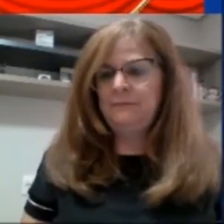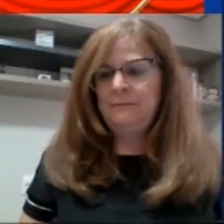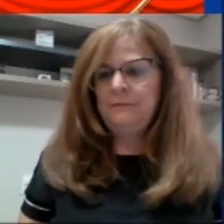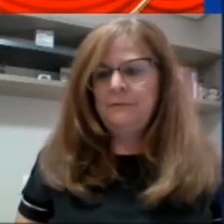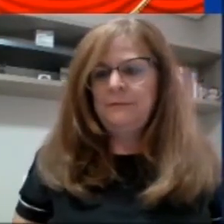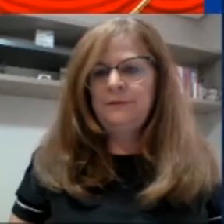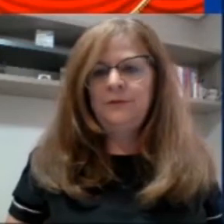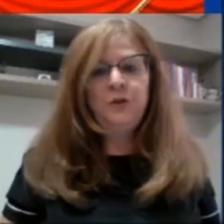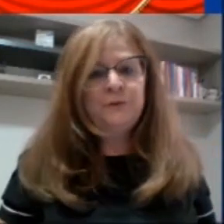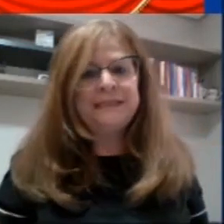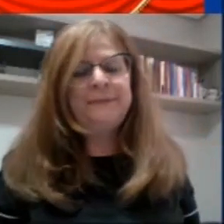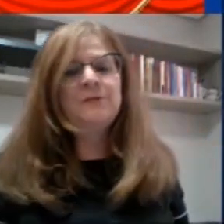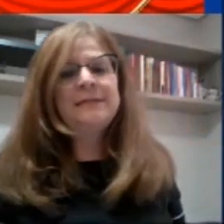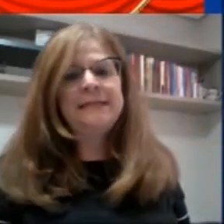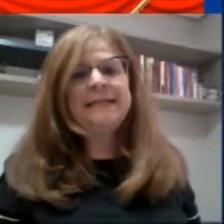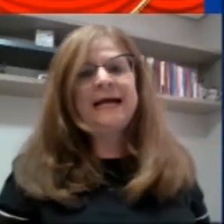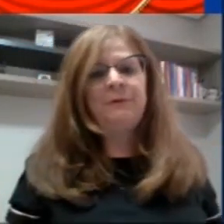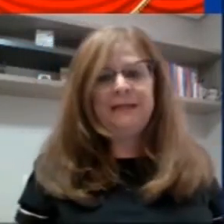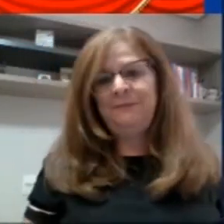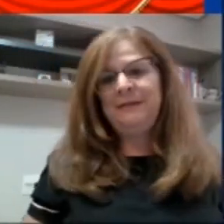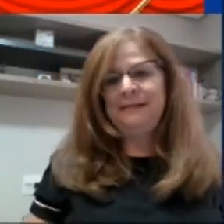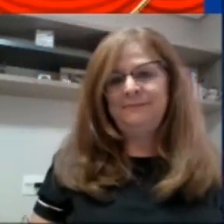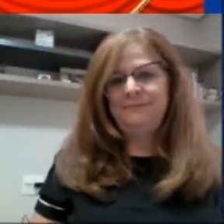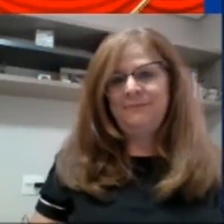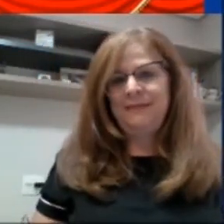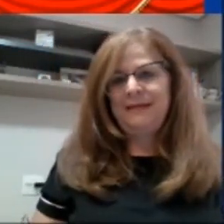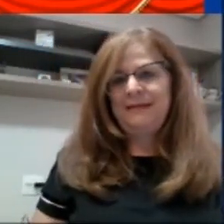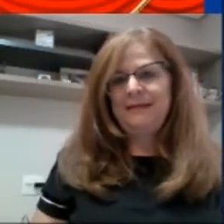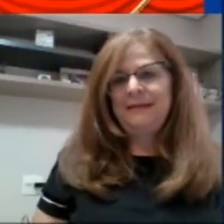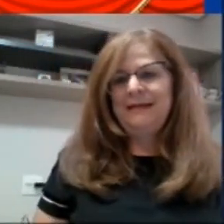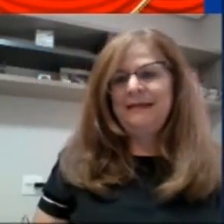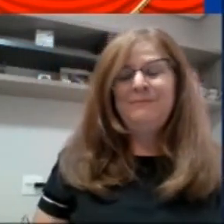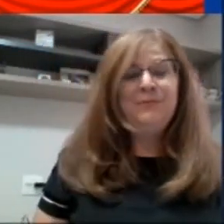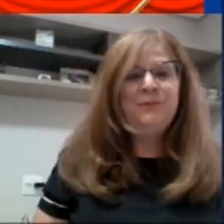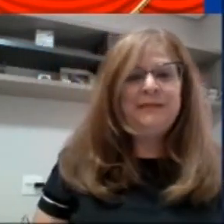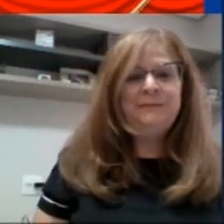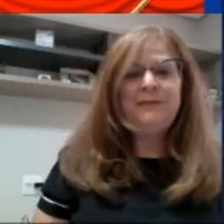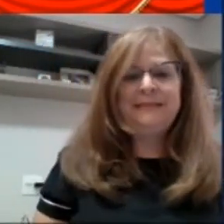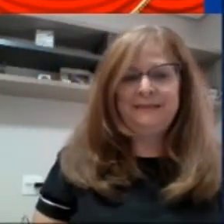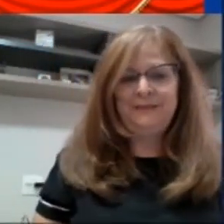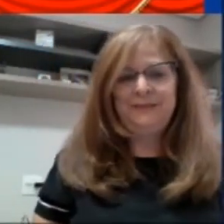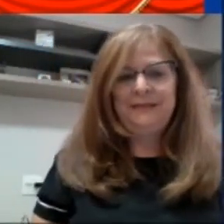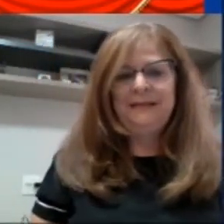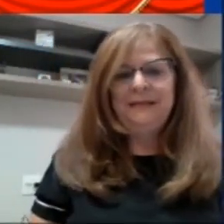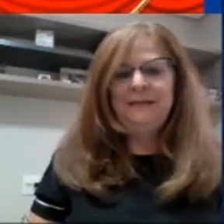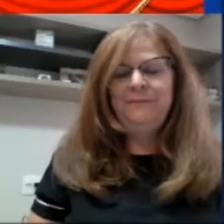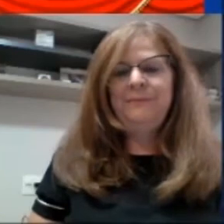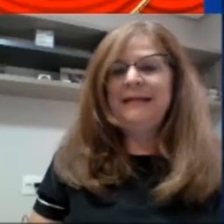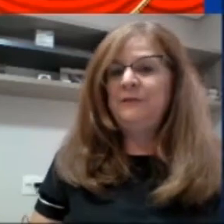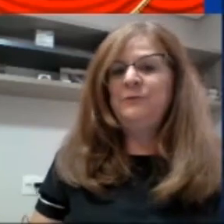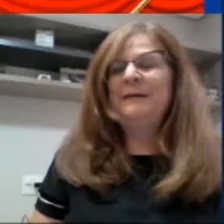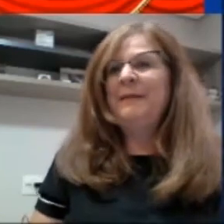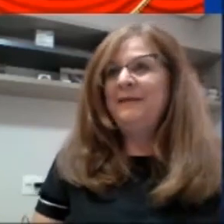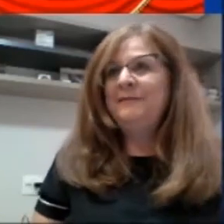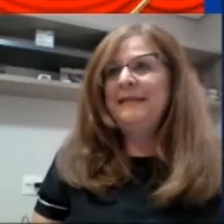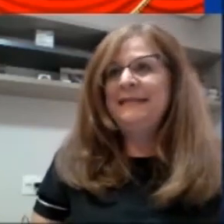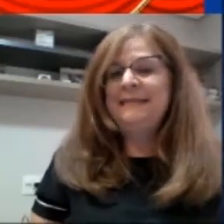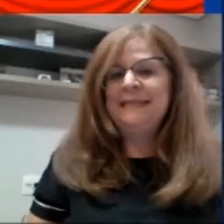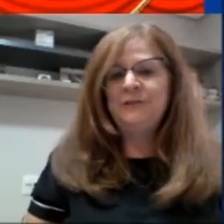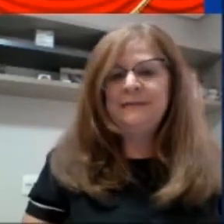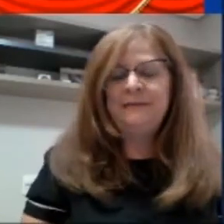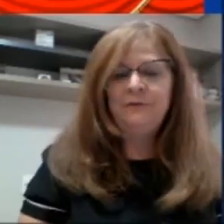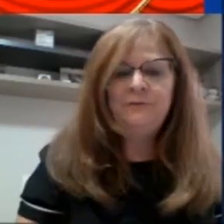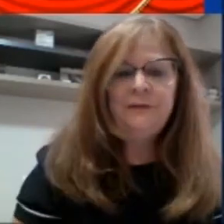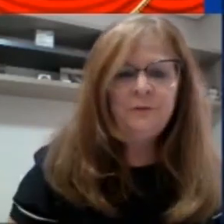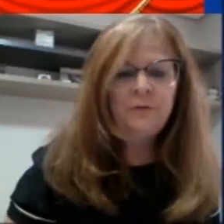necessitam de outras pessoas que saibam a Libras. É muito importante para que o trabalho deles